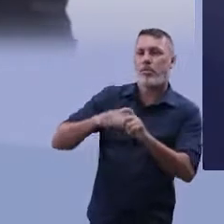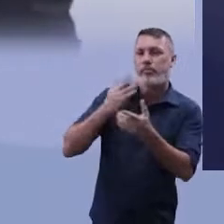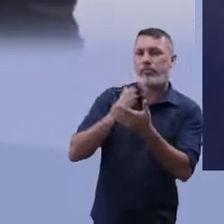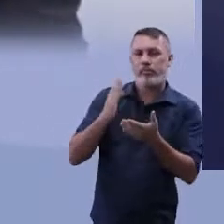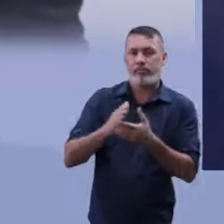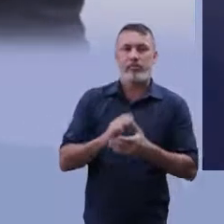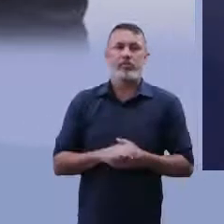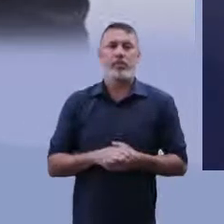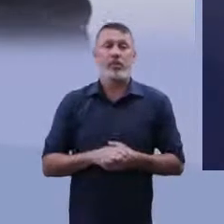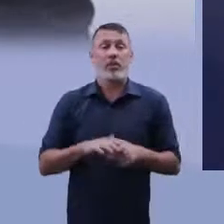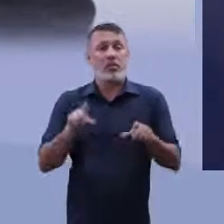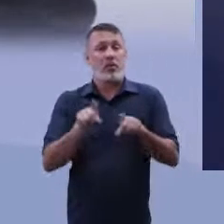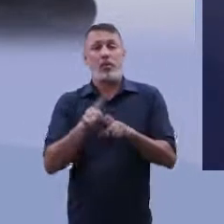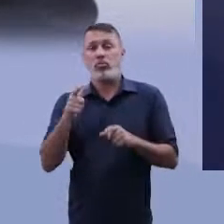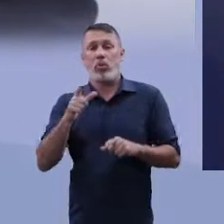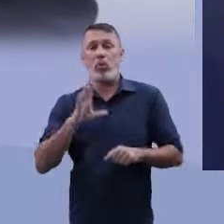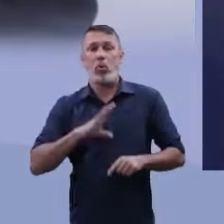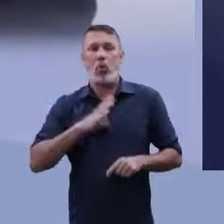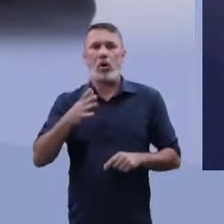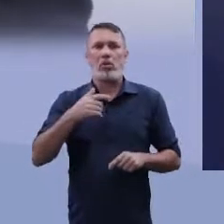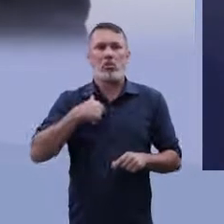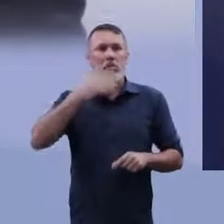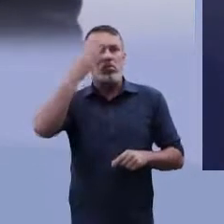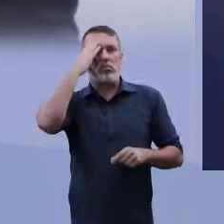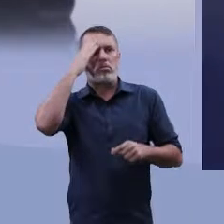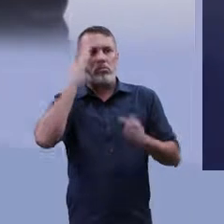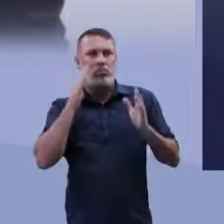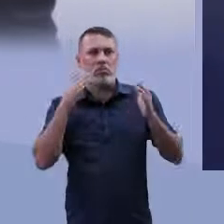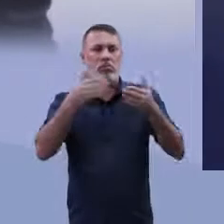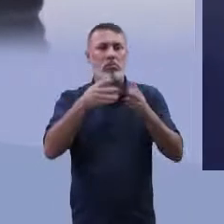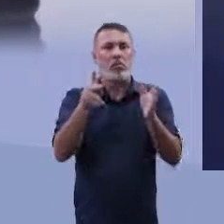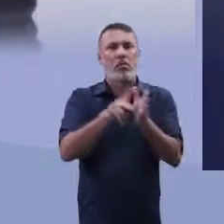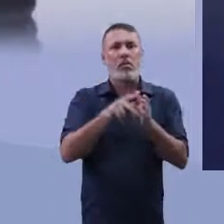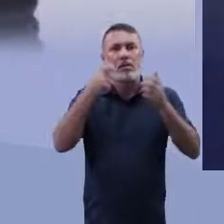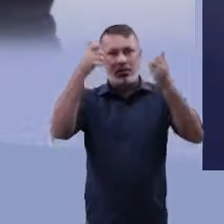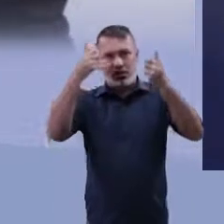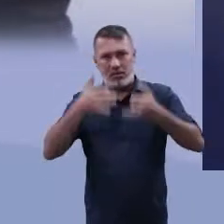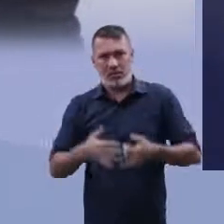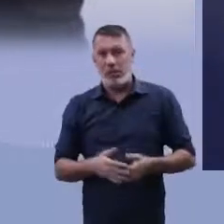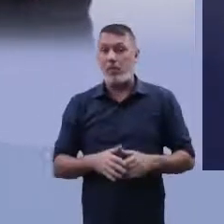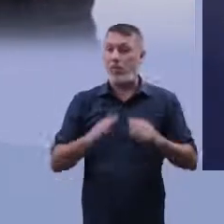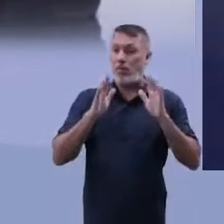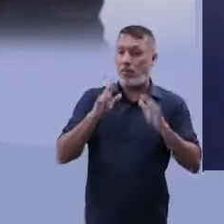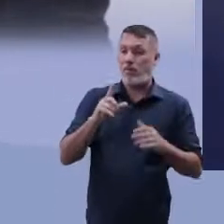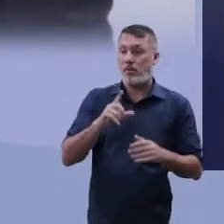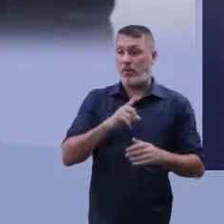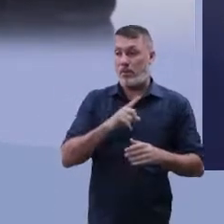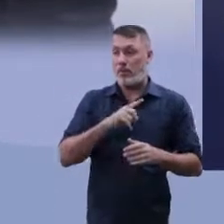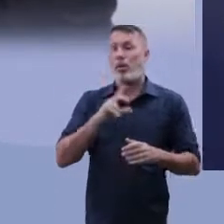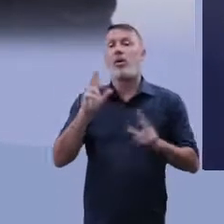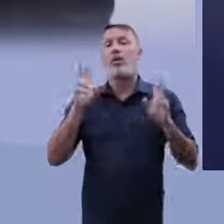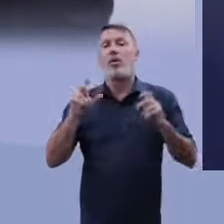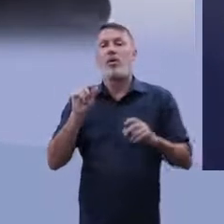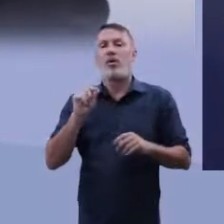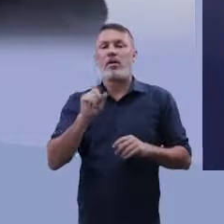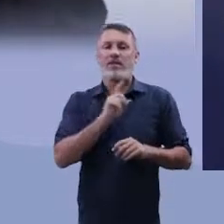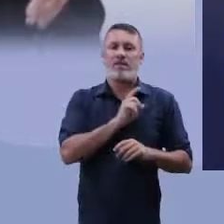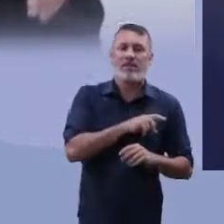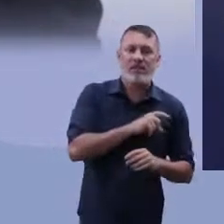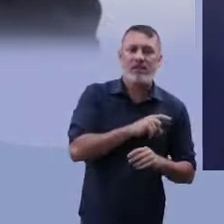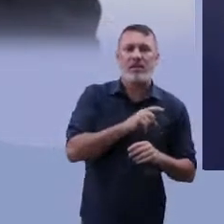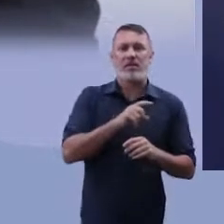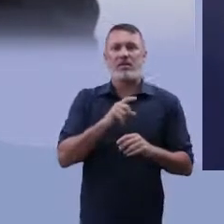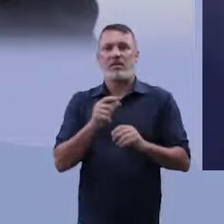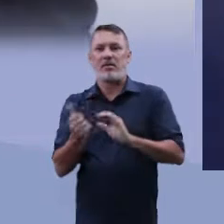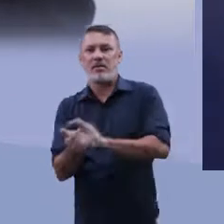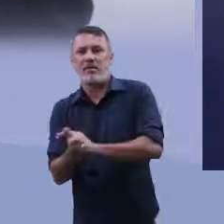Tem coragem de fazer uso do seu próprio entendimento. Tal é o lema do esclarecimento. A preguiça e a covardia são as